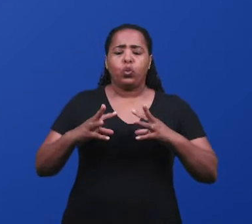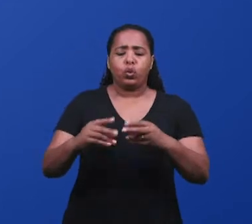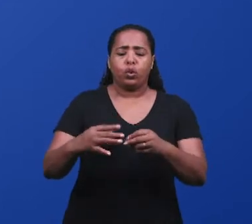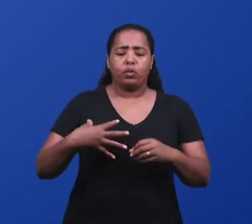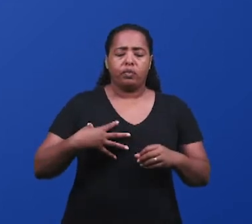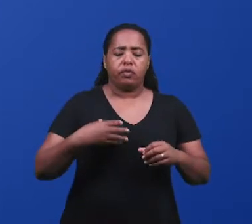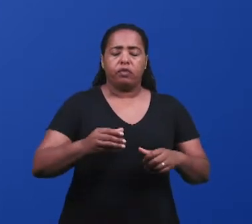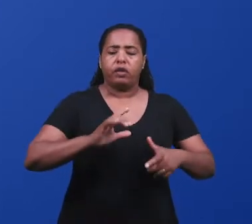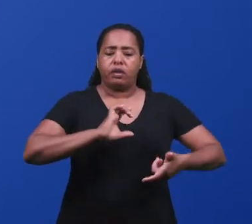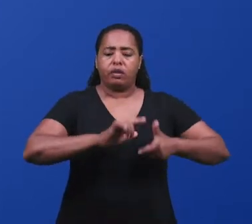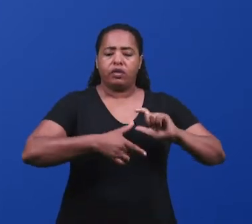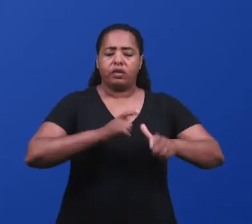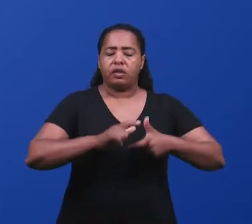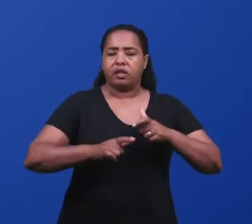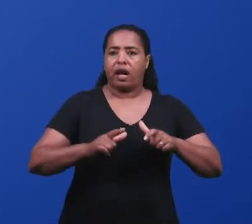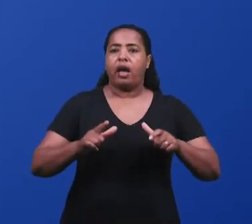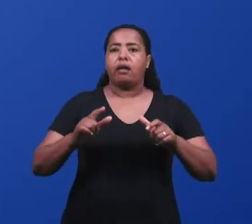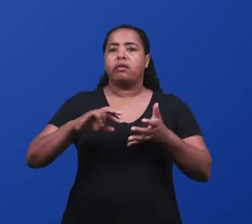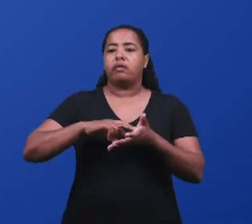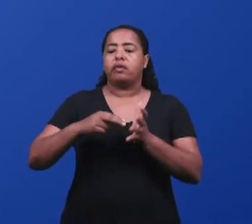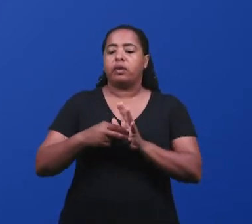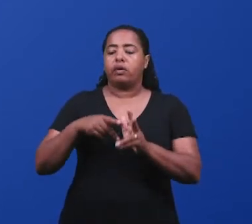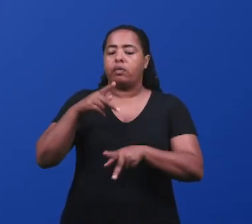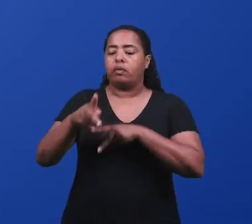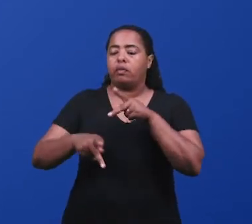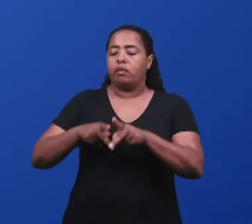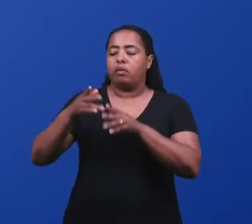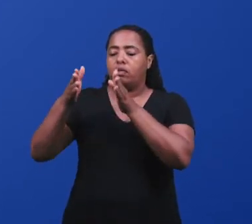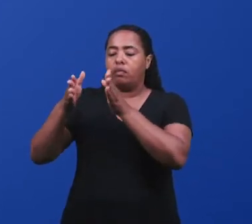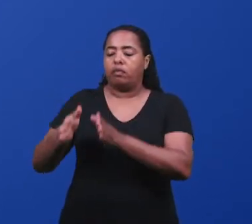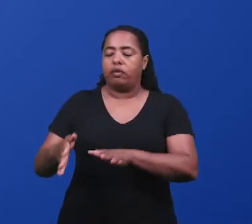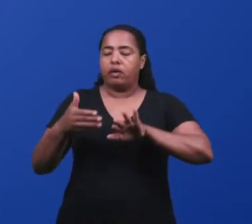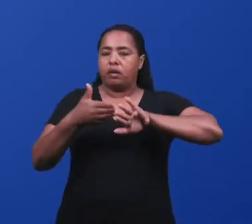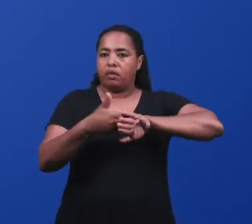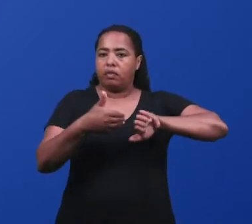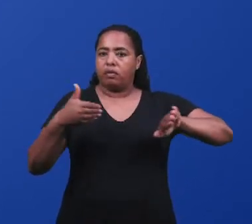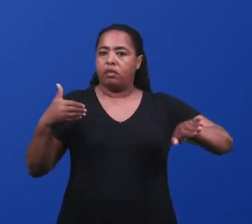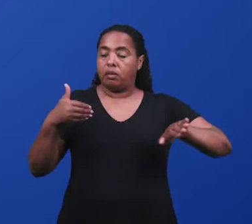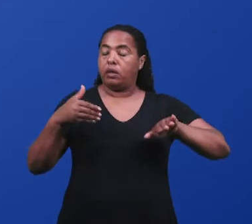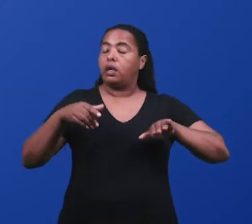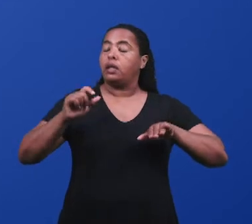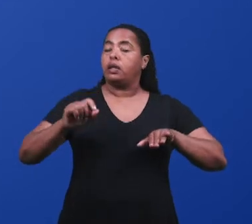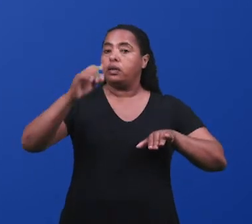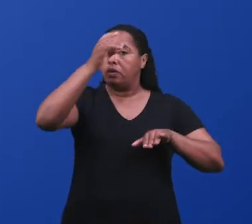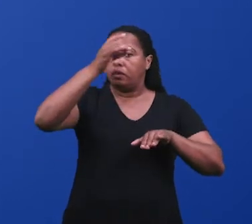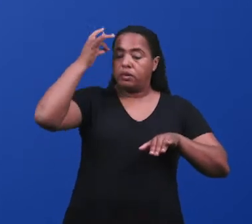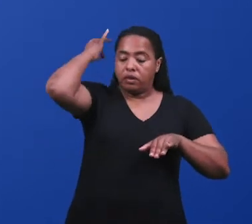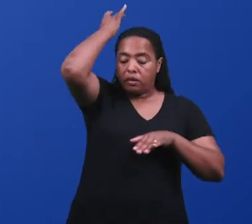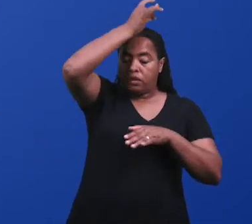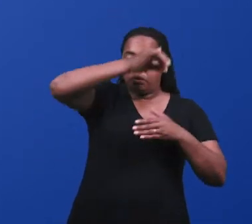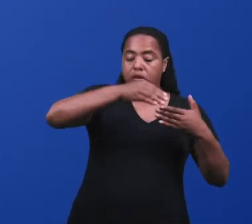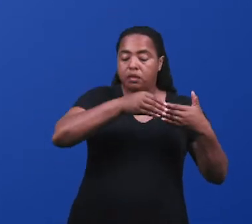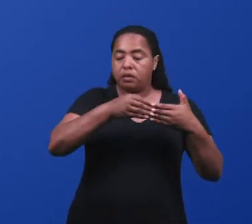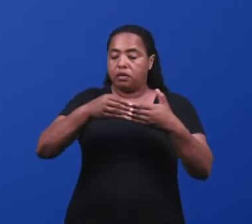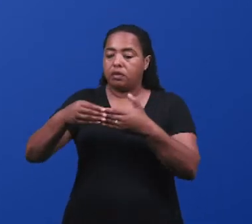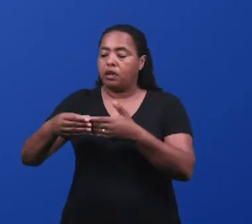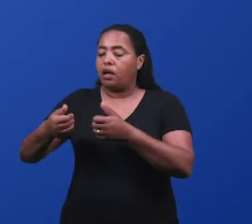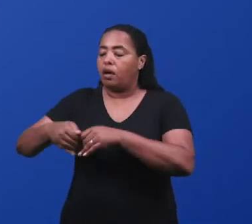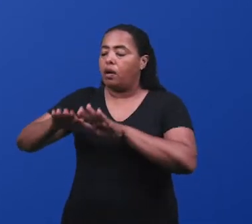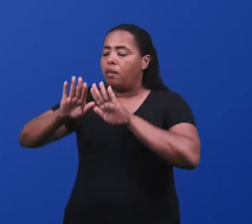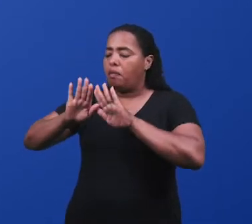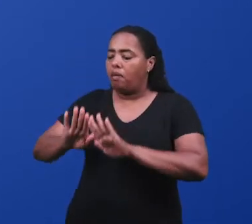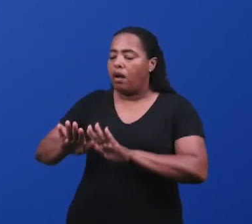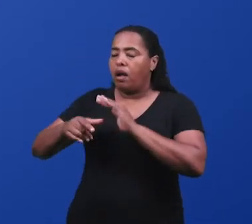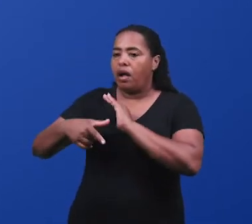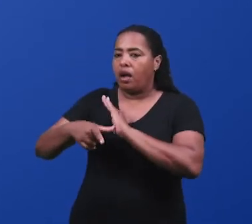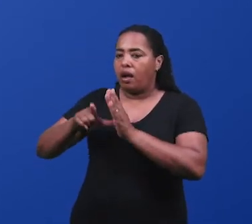Todos os filhos de Israel tipifica a igreja fiel, separada, conduzida pelo Espírito Santo, que pousaram ali